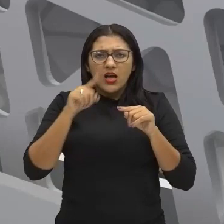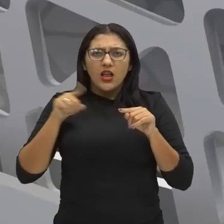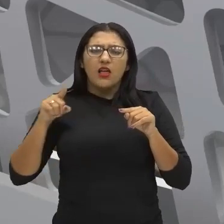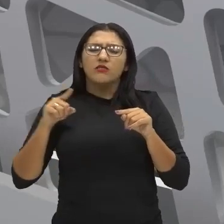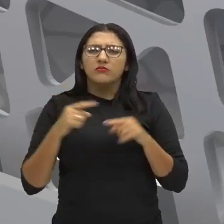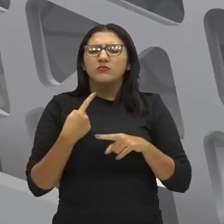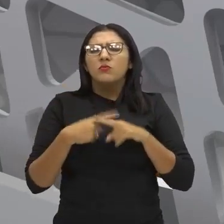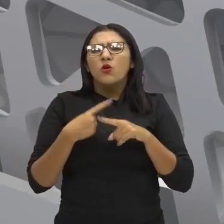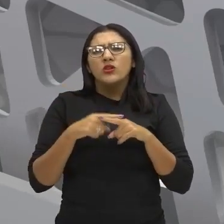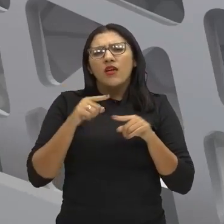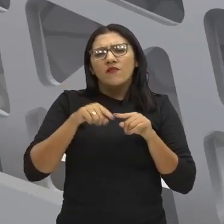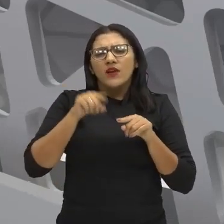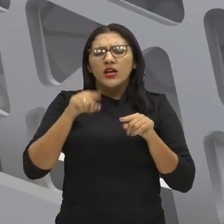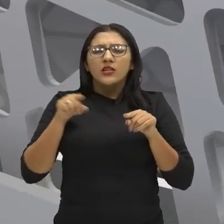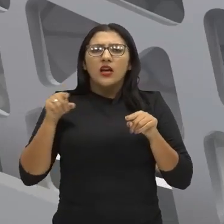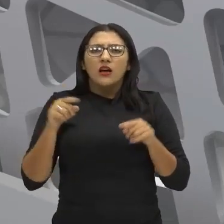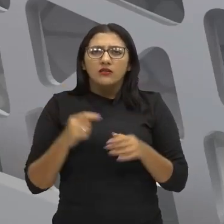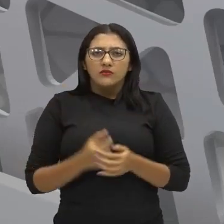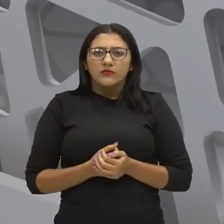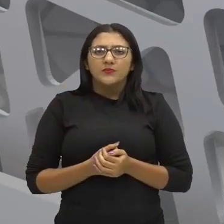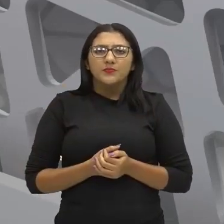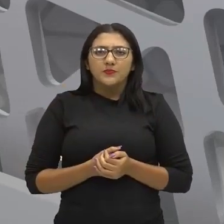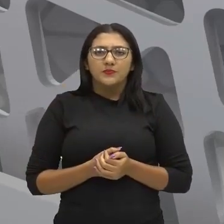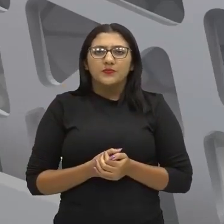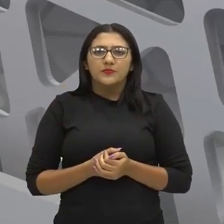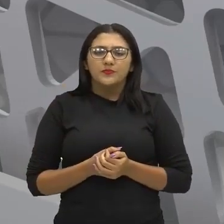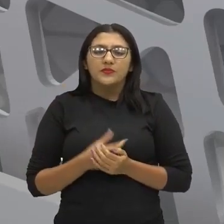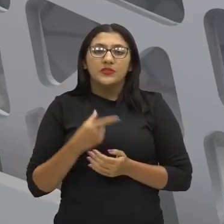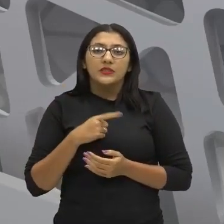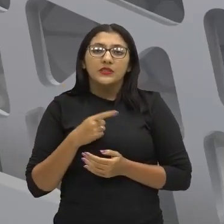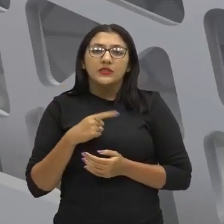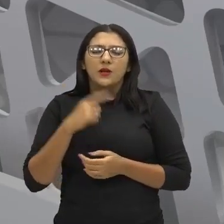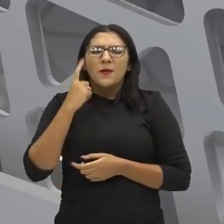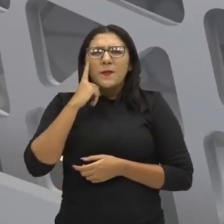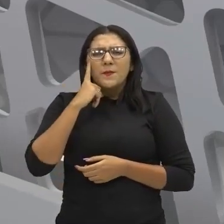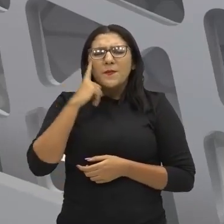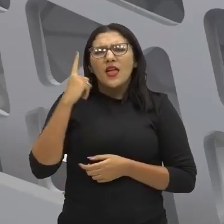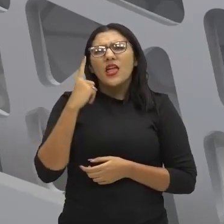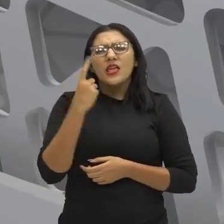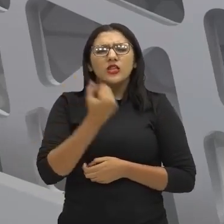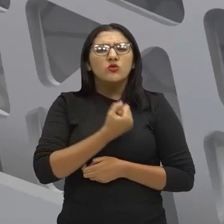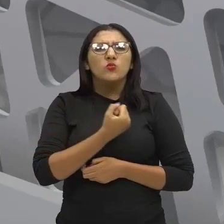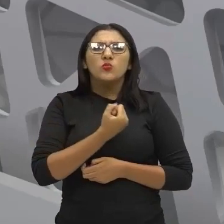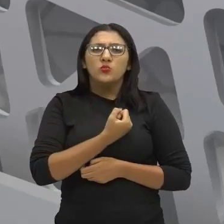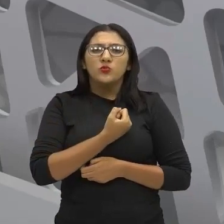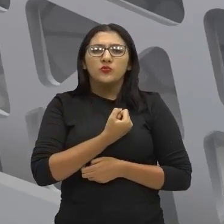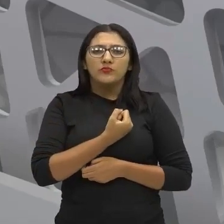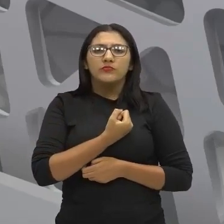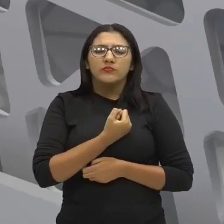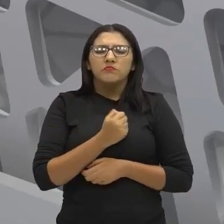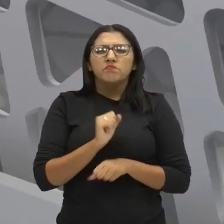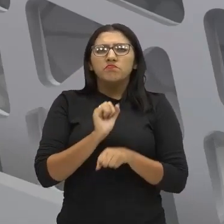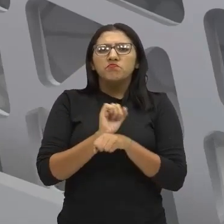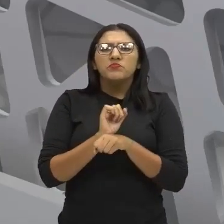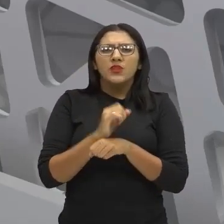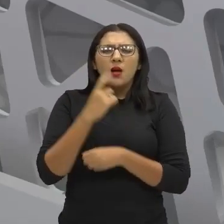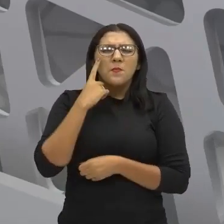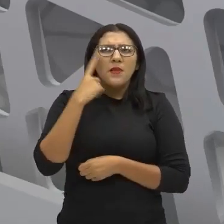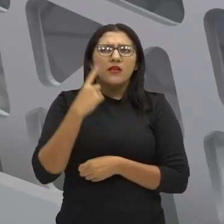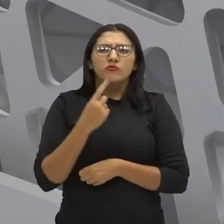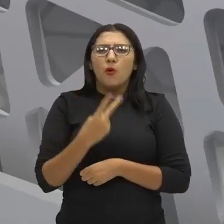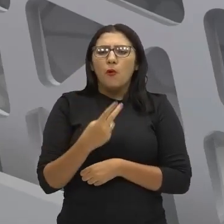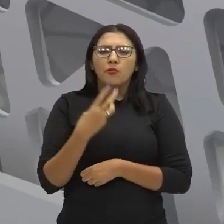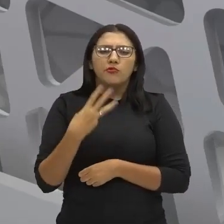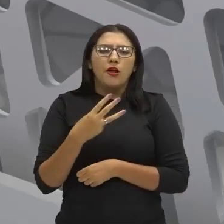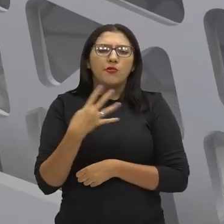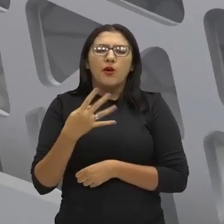que variável, professor? Porque quando se diz pense em um número, ora, eu posso pensar em 2, em 3, em